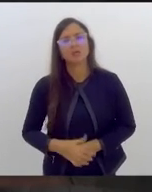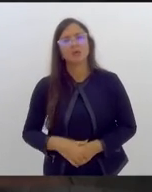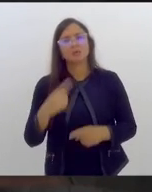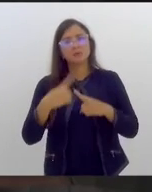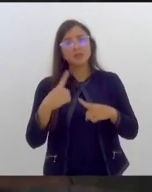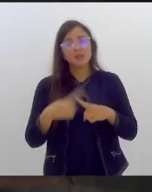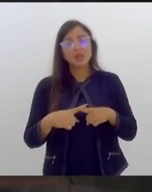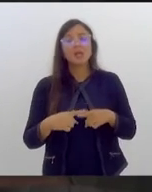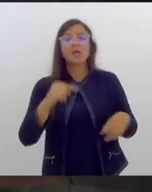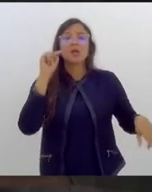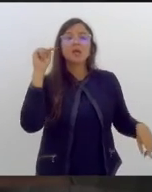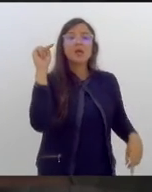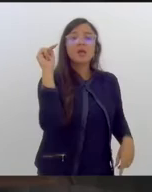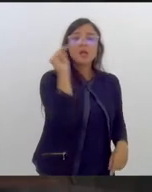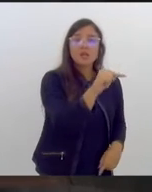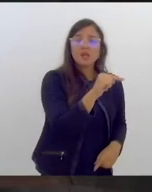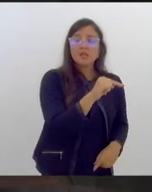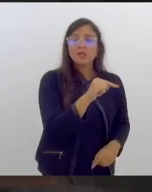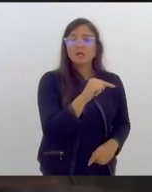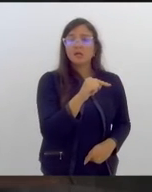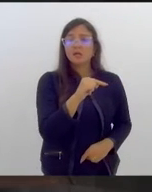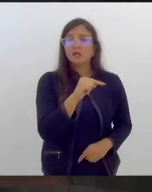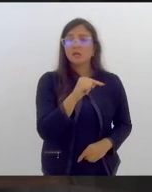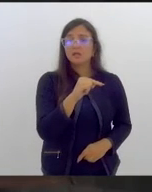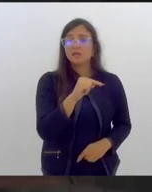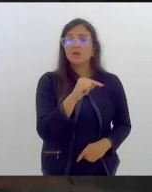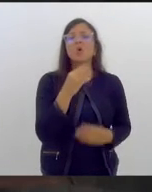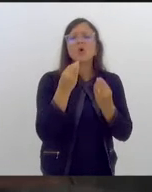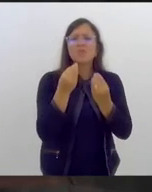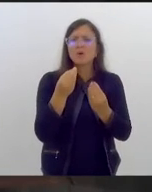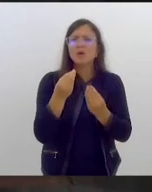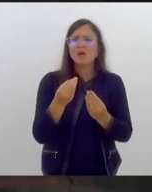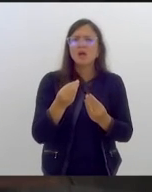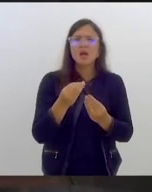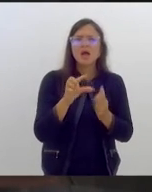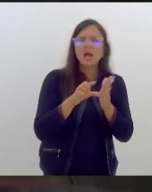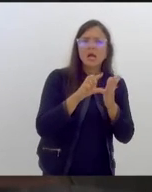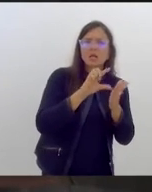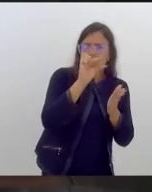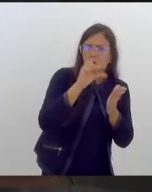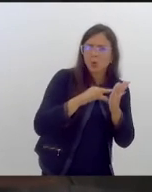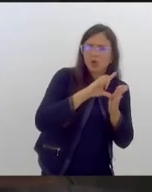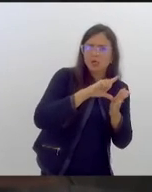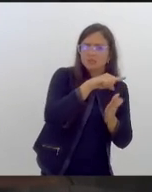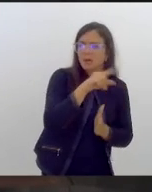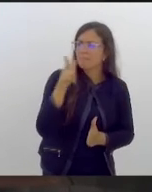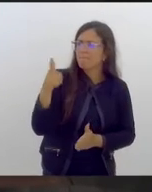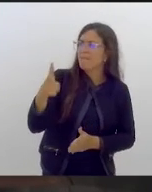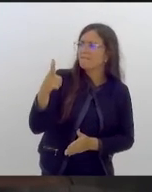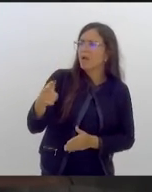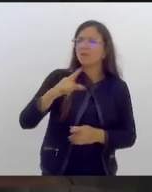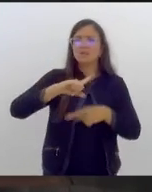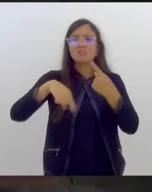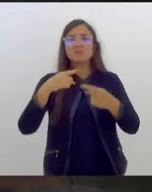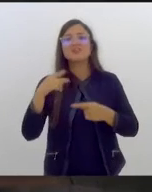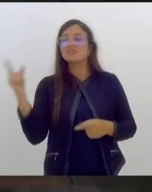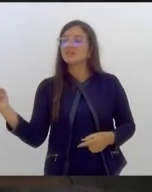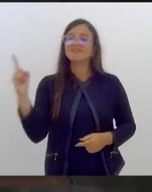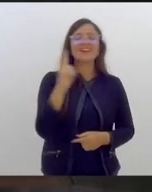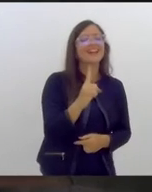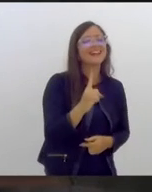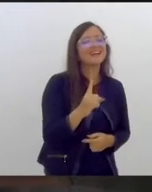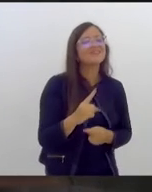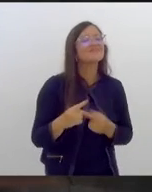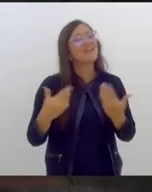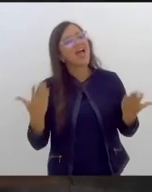ter sido ter tido colegas alvejados pelo criminoso o agente da Polícia Federal